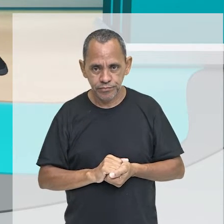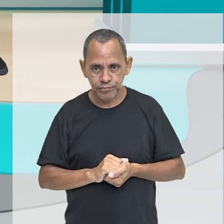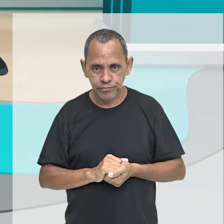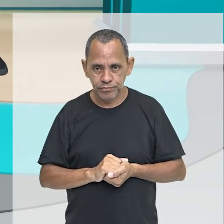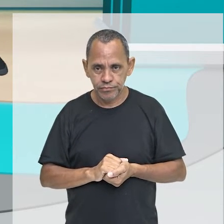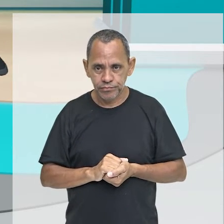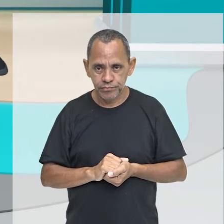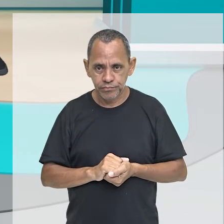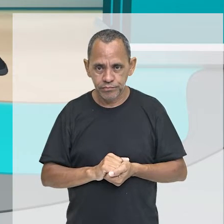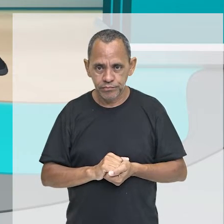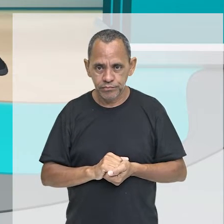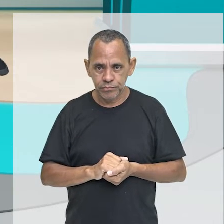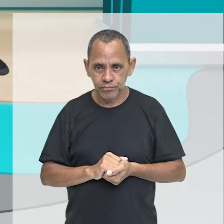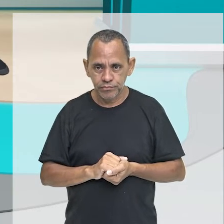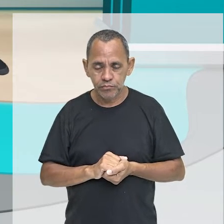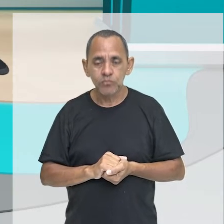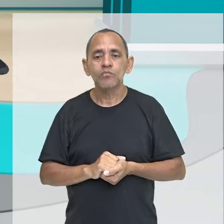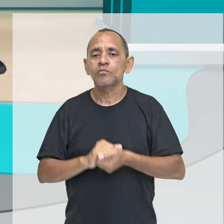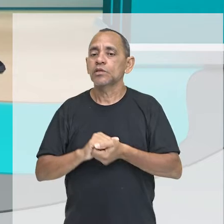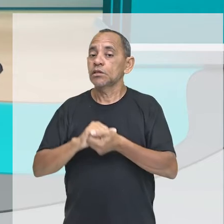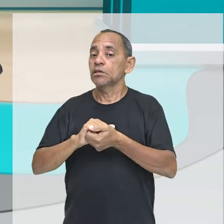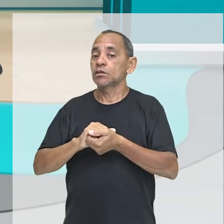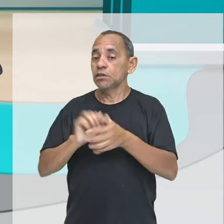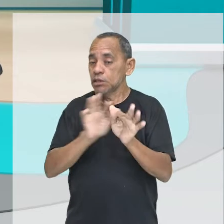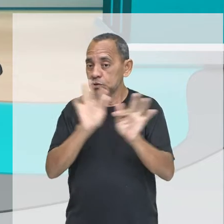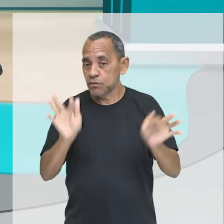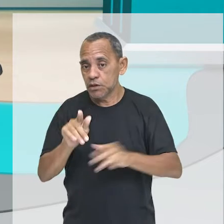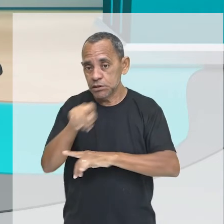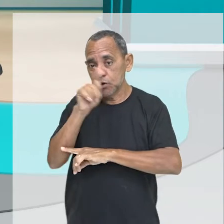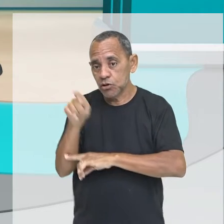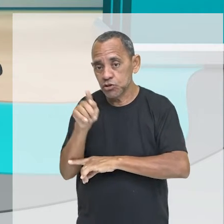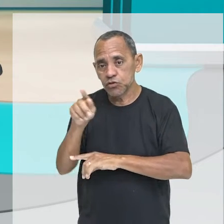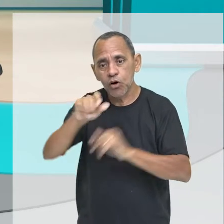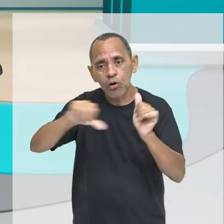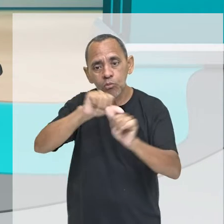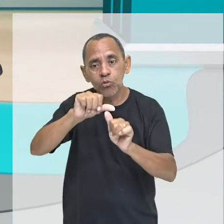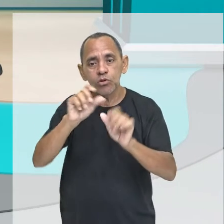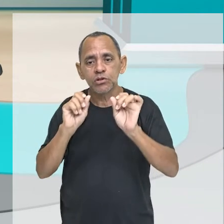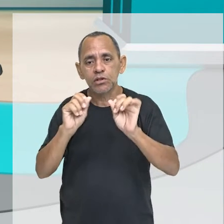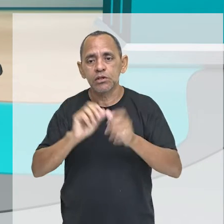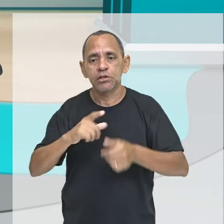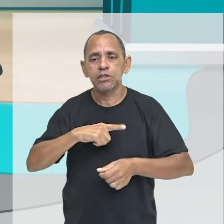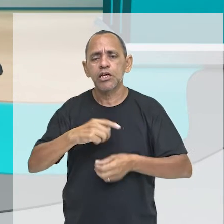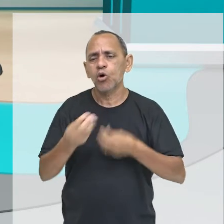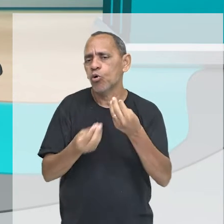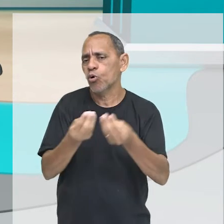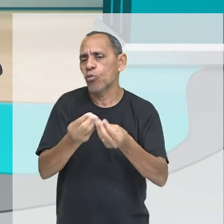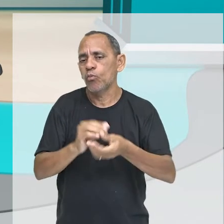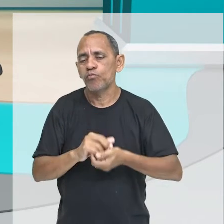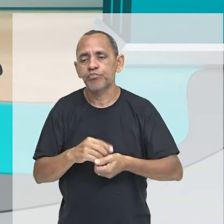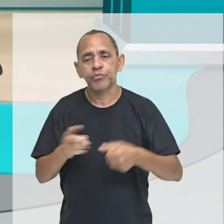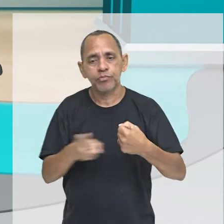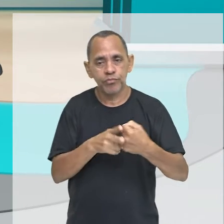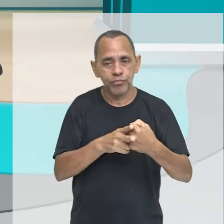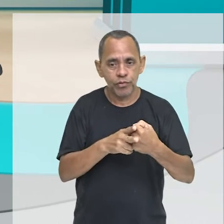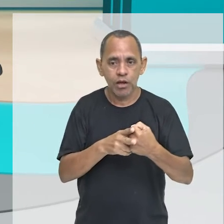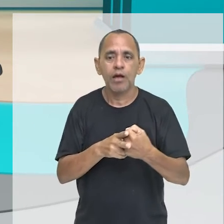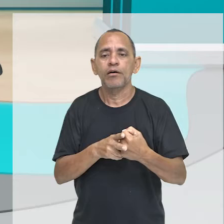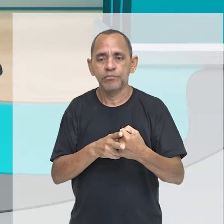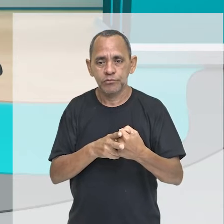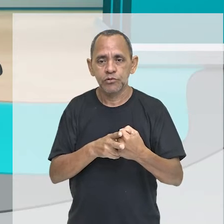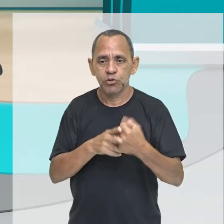o not. Nas frases interrogativas muda um pouquinho aqui as coisas, então vou ter o verbo modal, que é um verbo